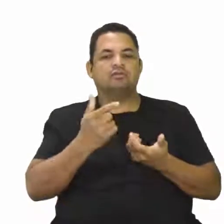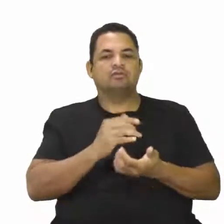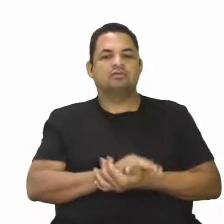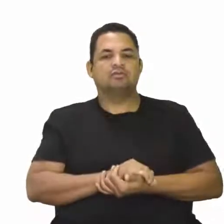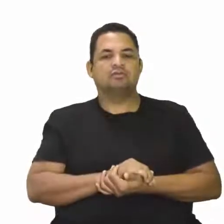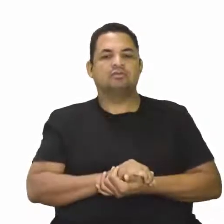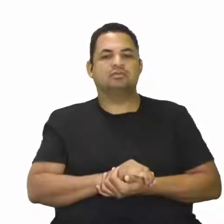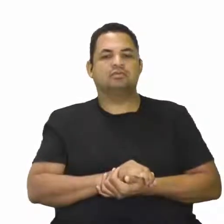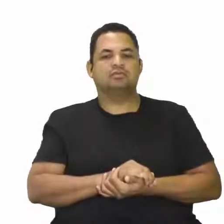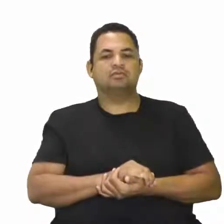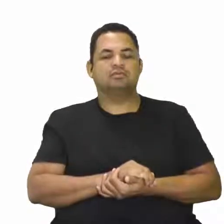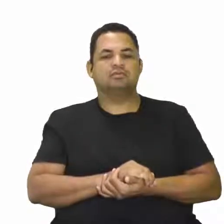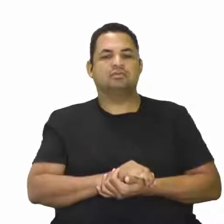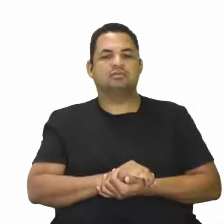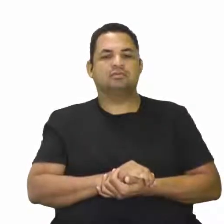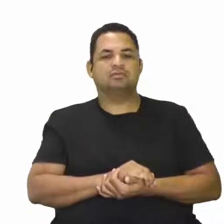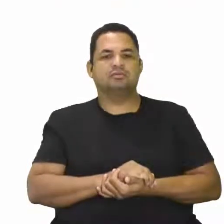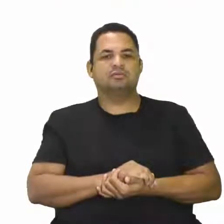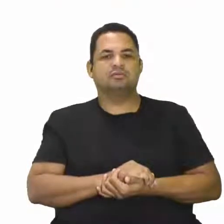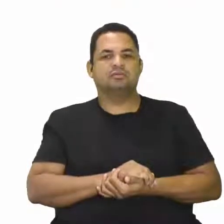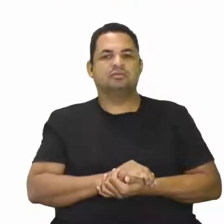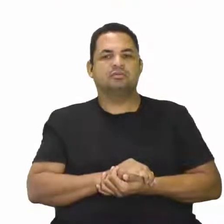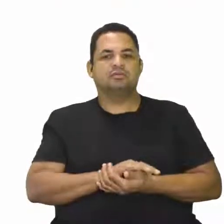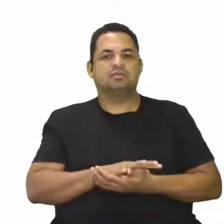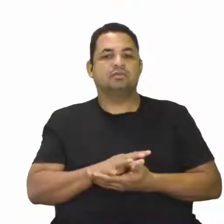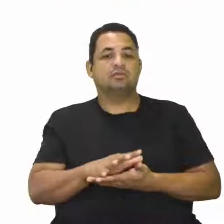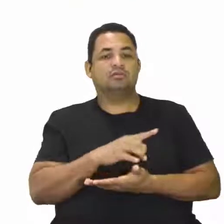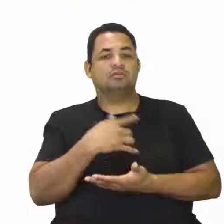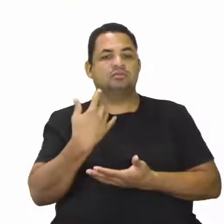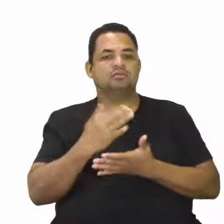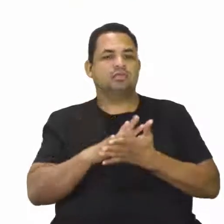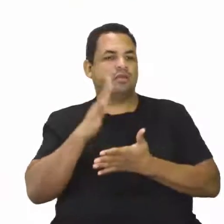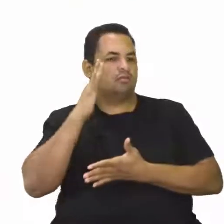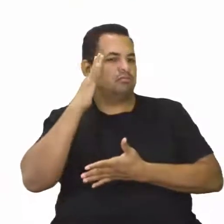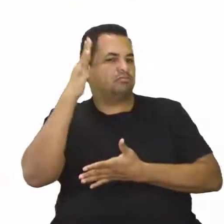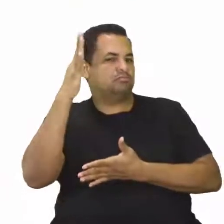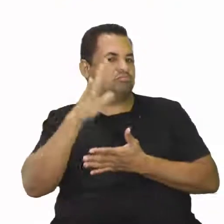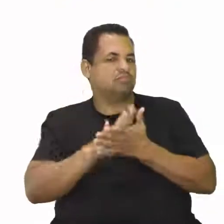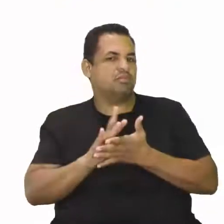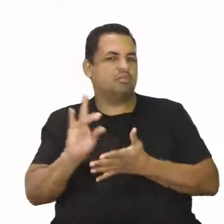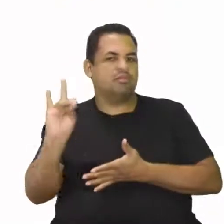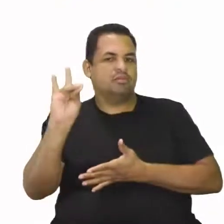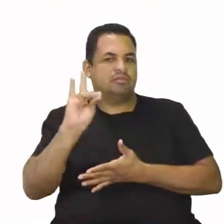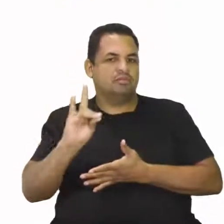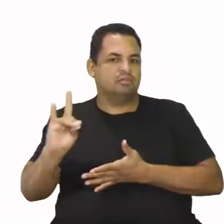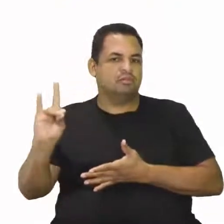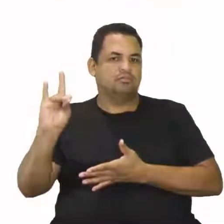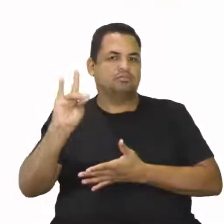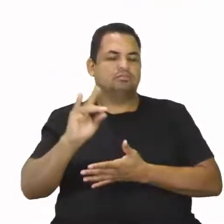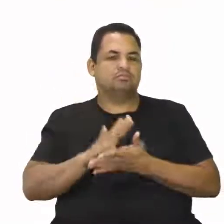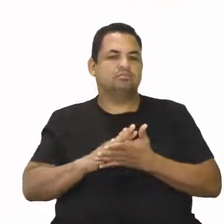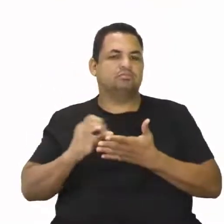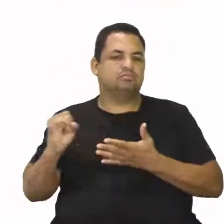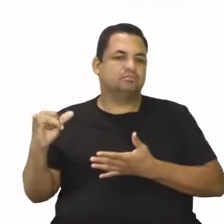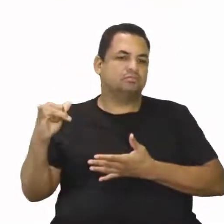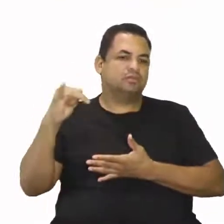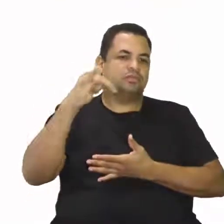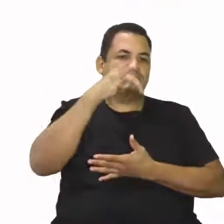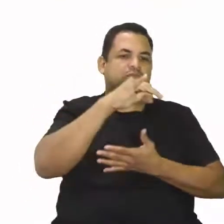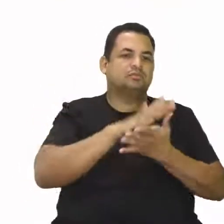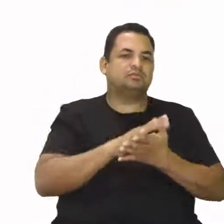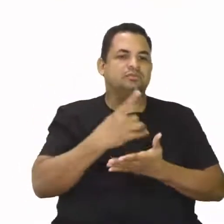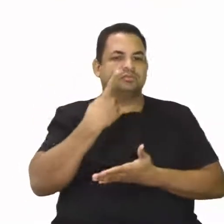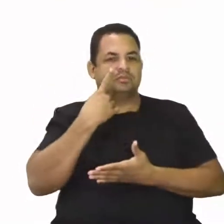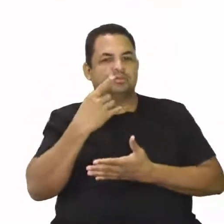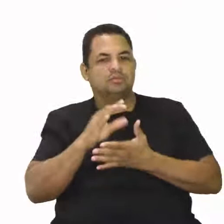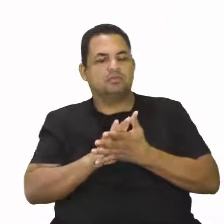Cárcamo. Nós também viajamos para nossa vizinha, a Bolívia. Nós vimos algumas